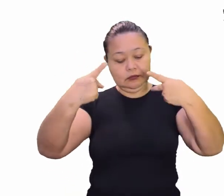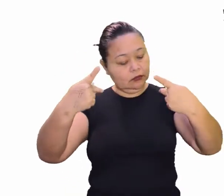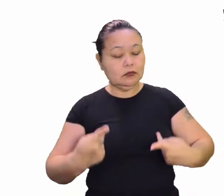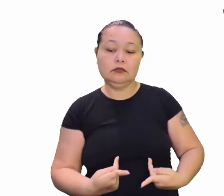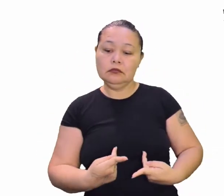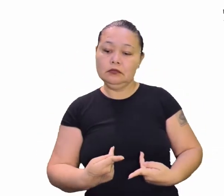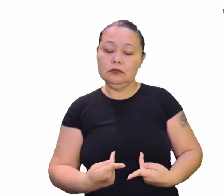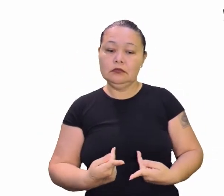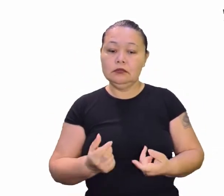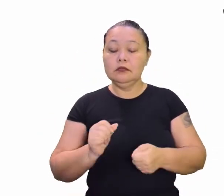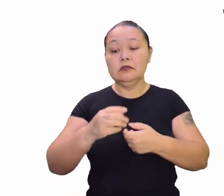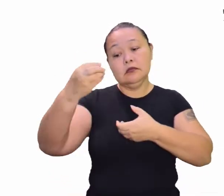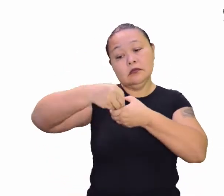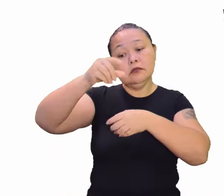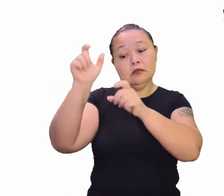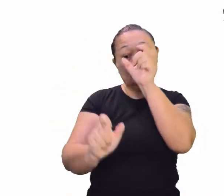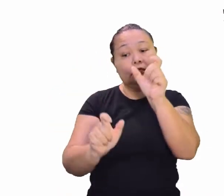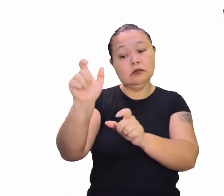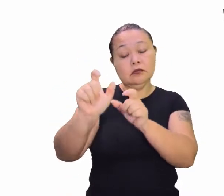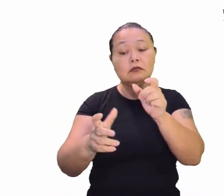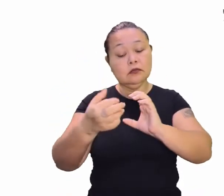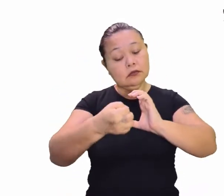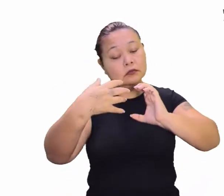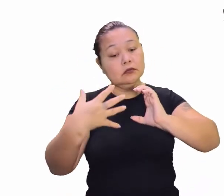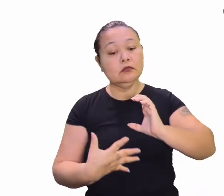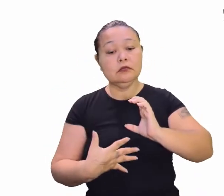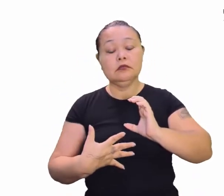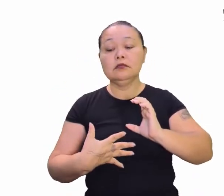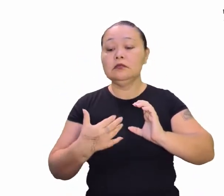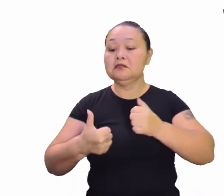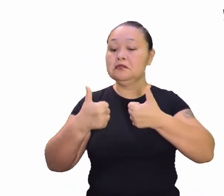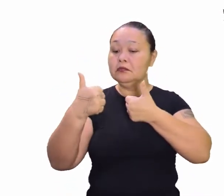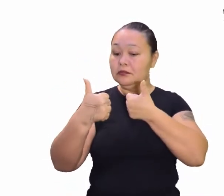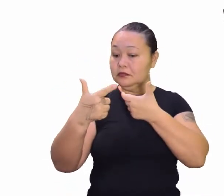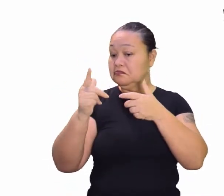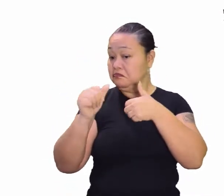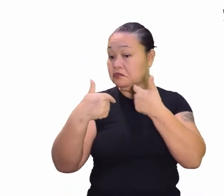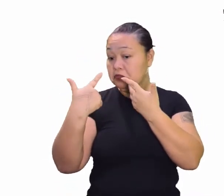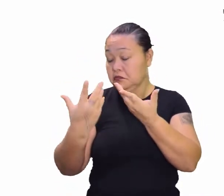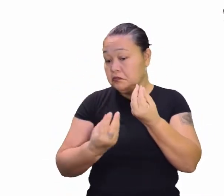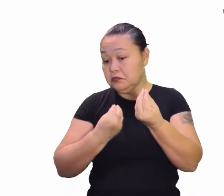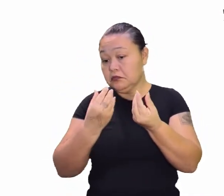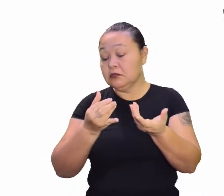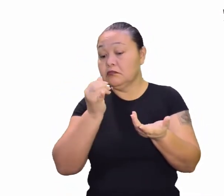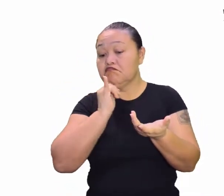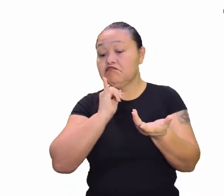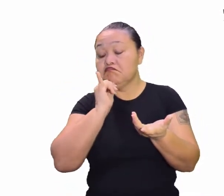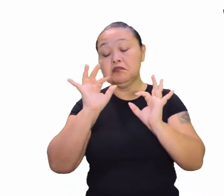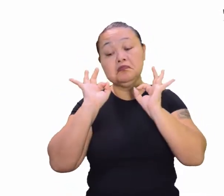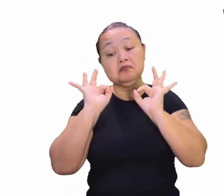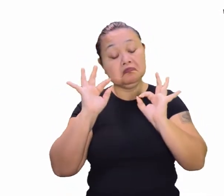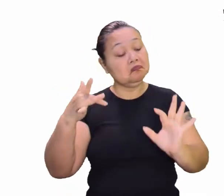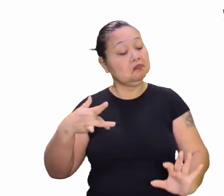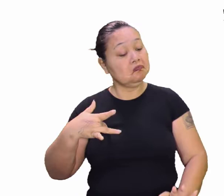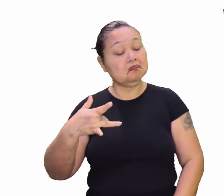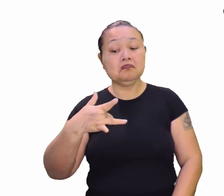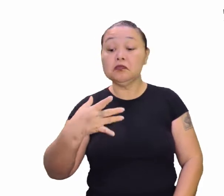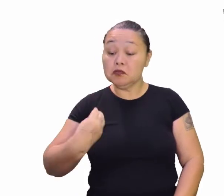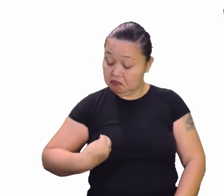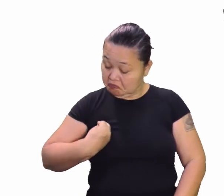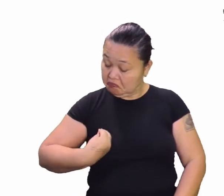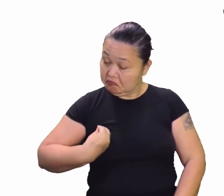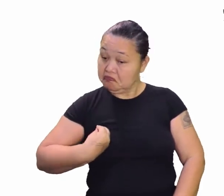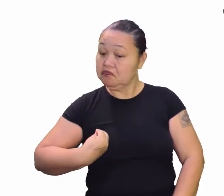Humano, e os seus habitantes aí têm características positivas, como excelente qualidade de vida,